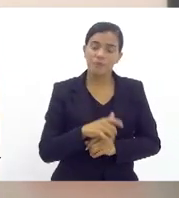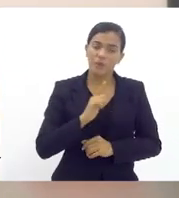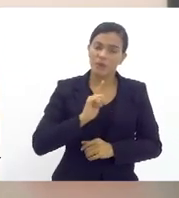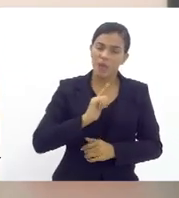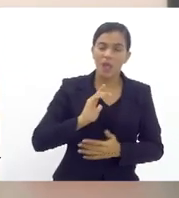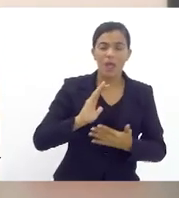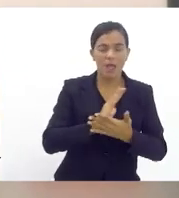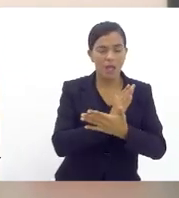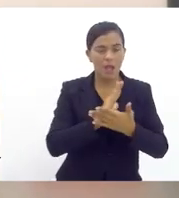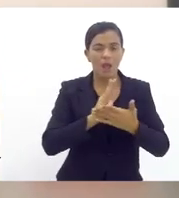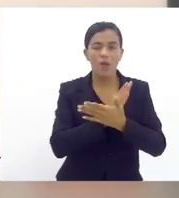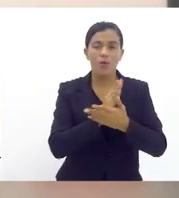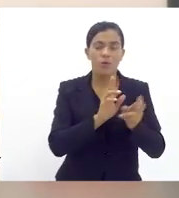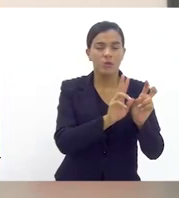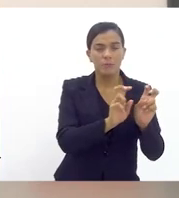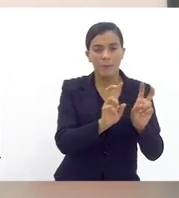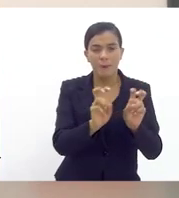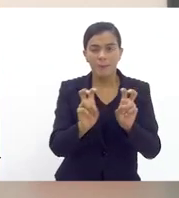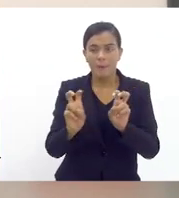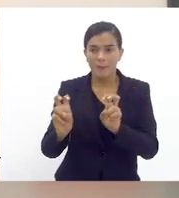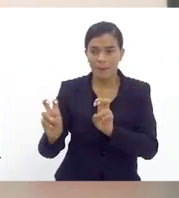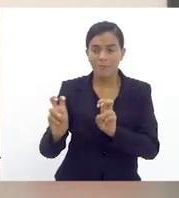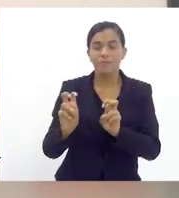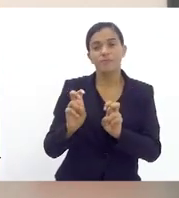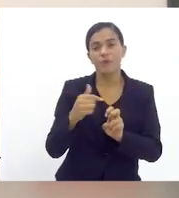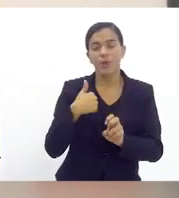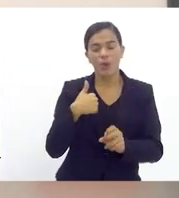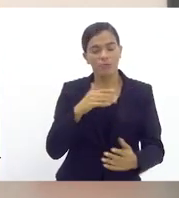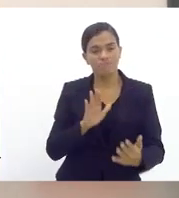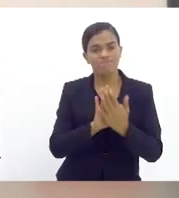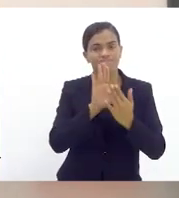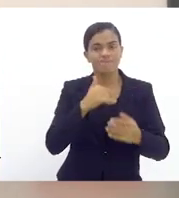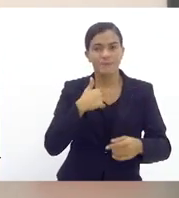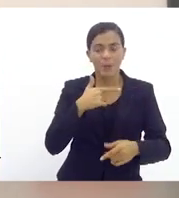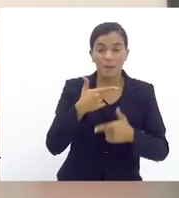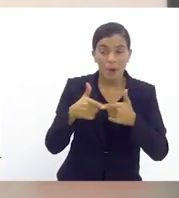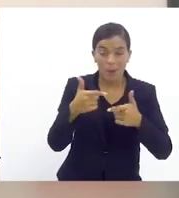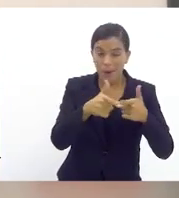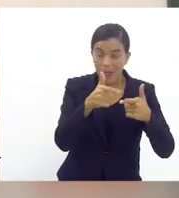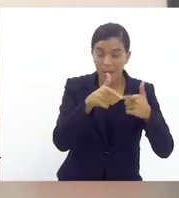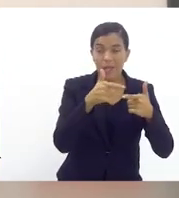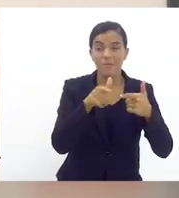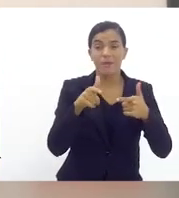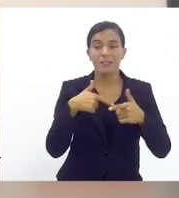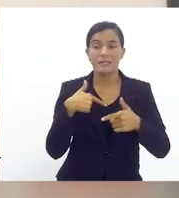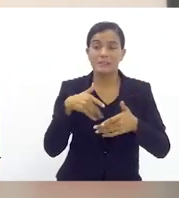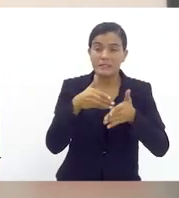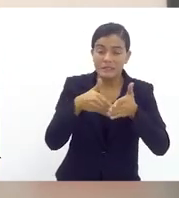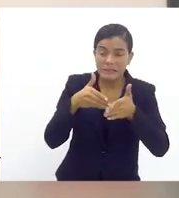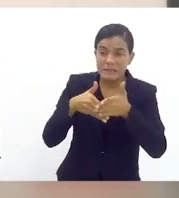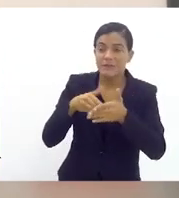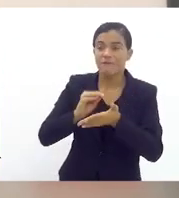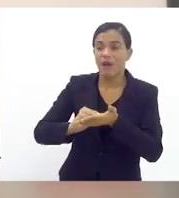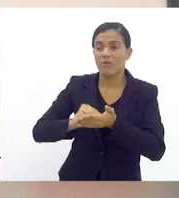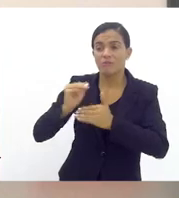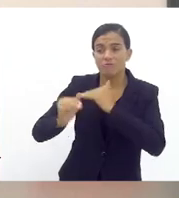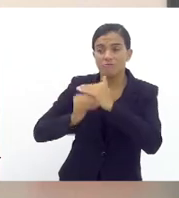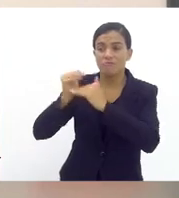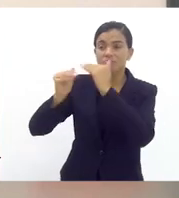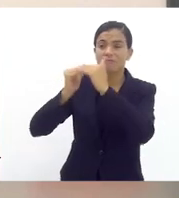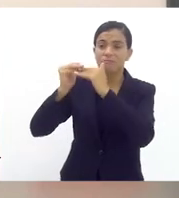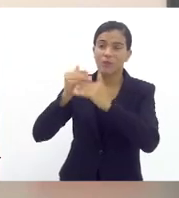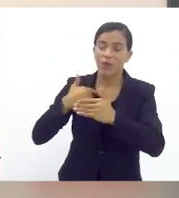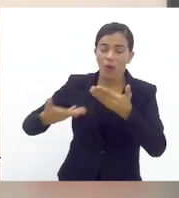algumas questões que hoje eu deparo, questões de problema e questões a serem desenvolvidas, que eu